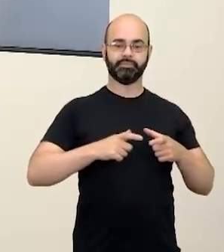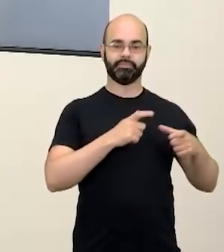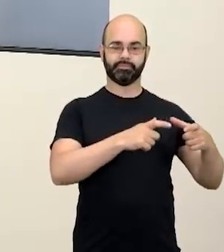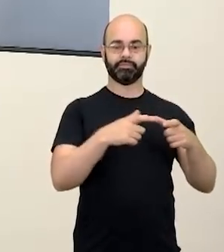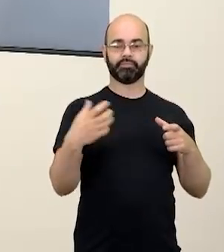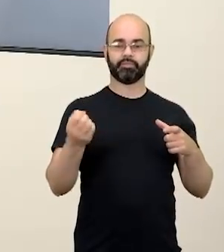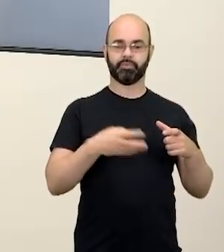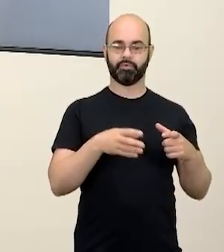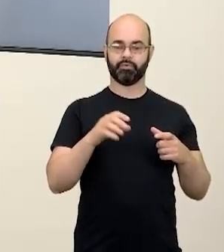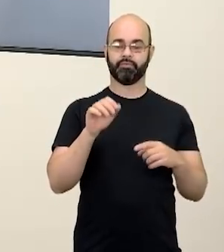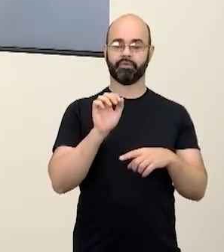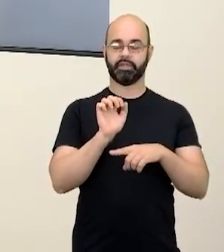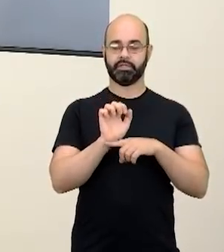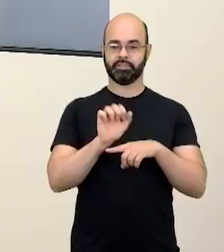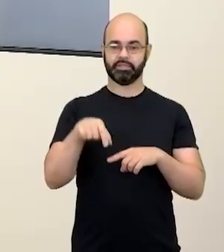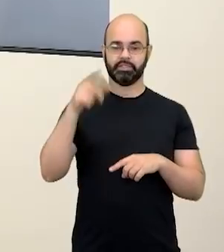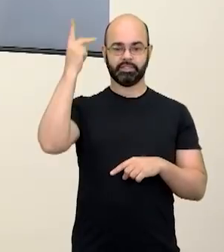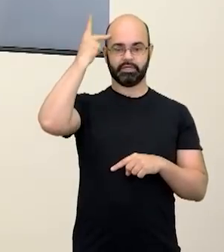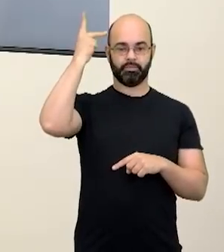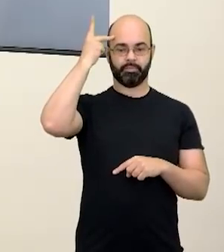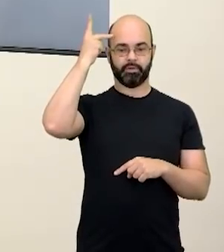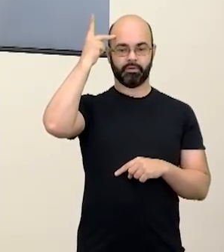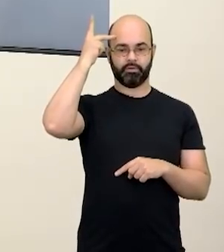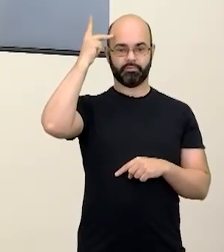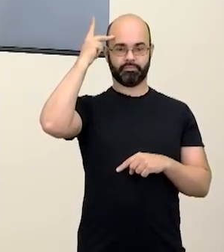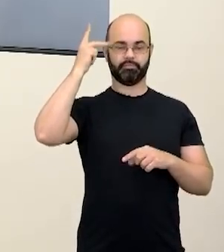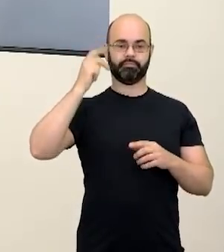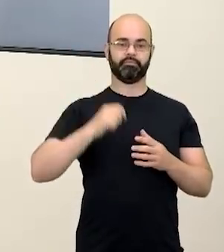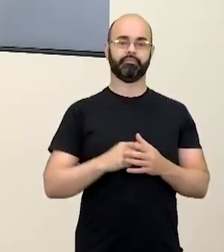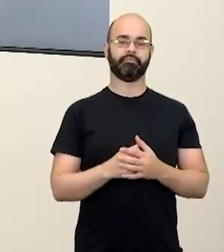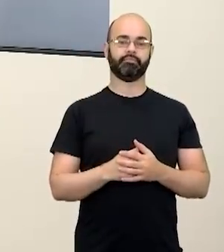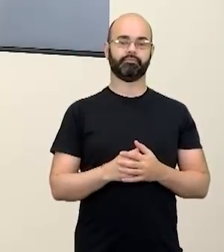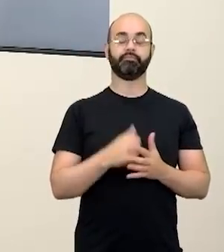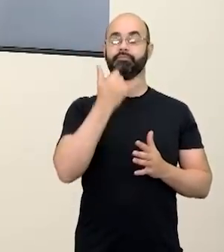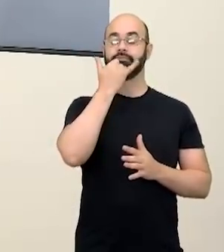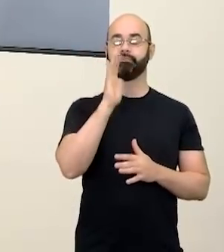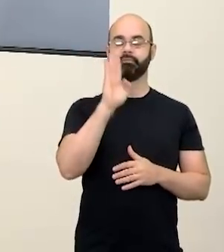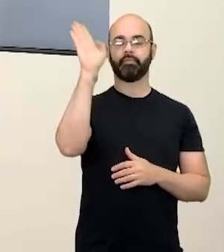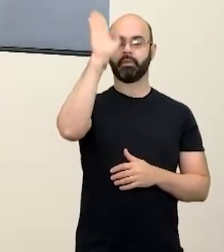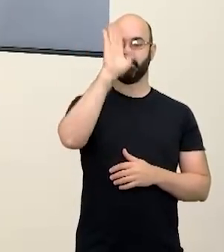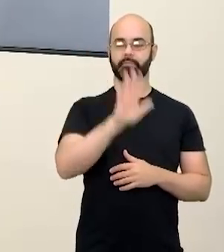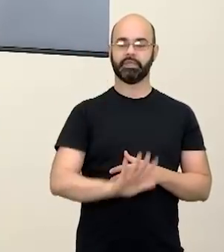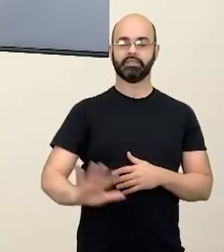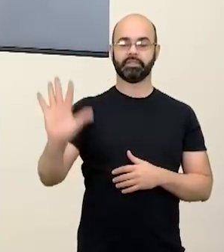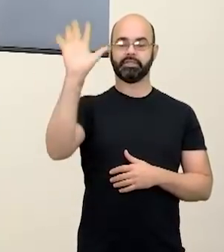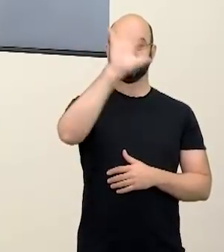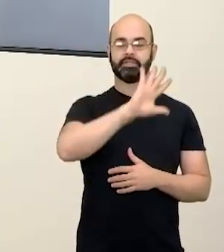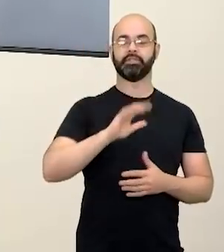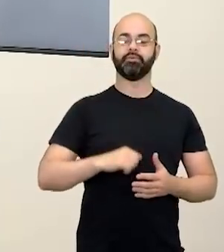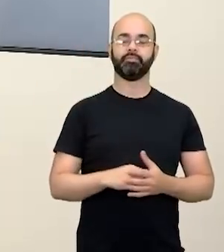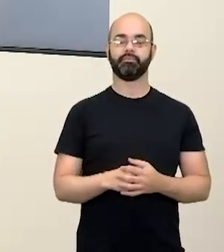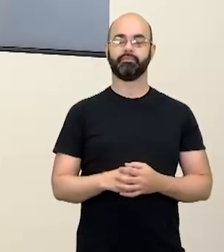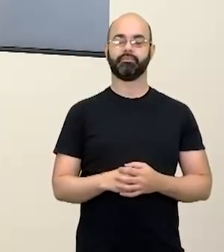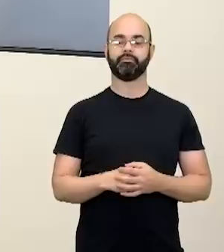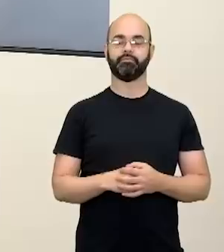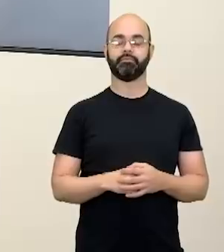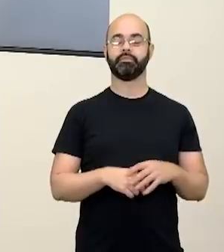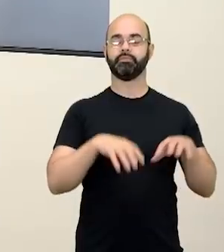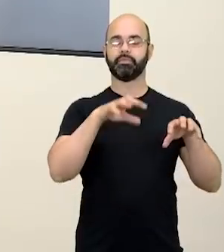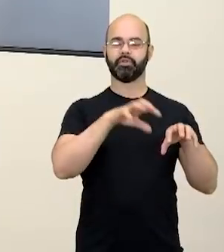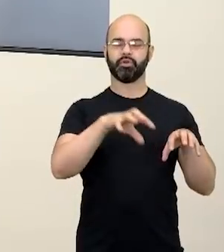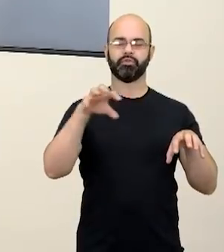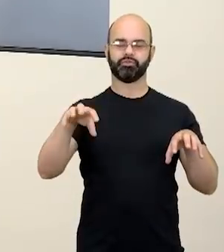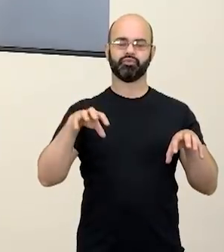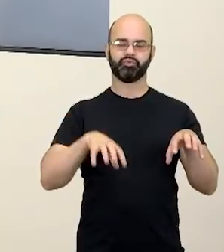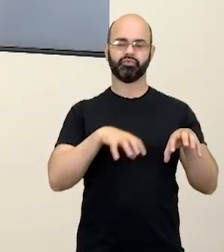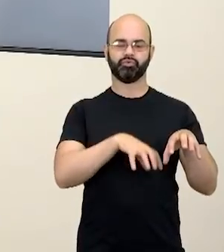regionalizações do estado de São Paulo, e aí ele, do Brasil, né, colocando regiões, né, diferentes